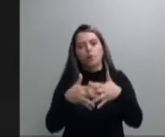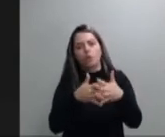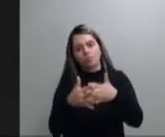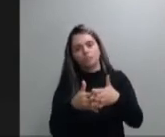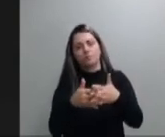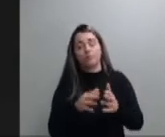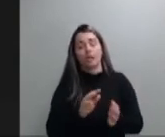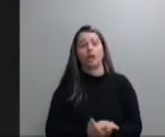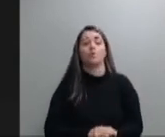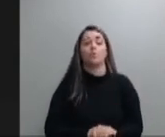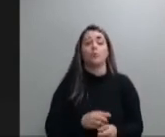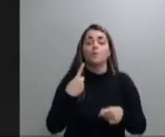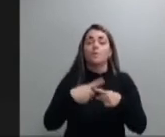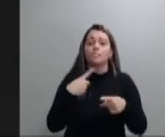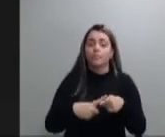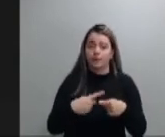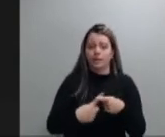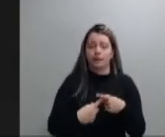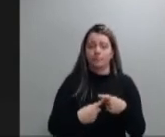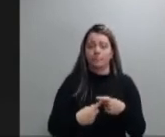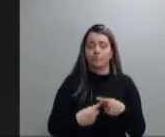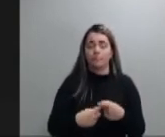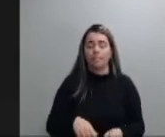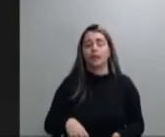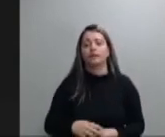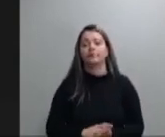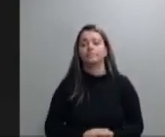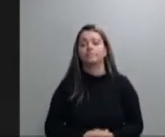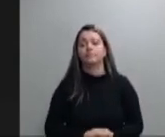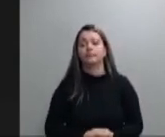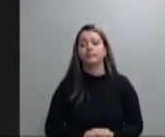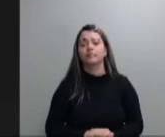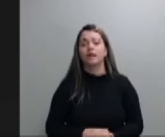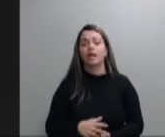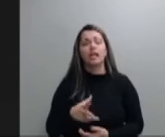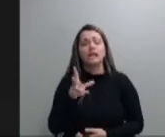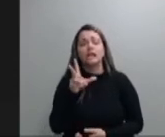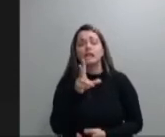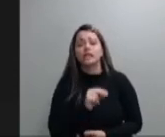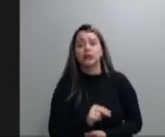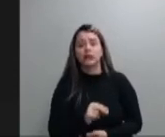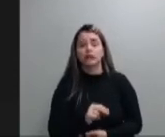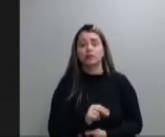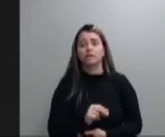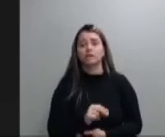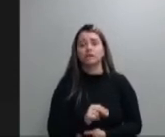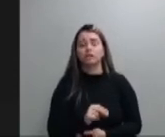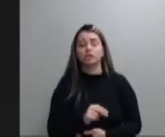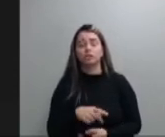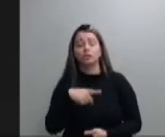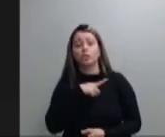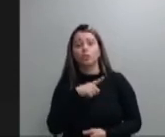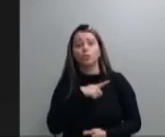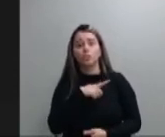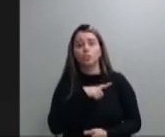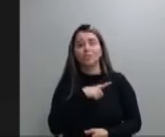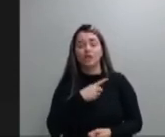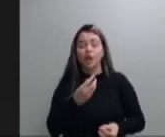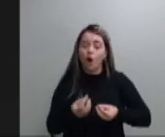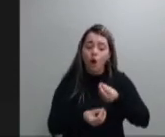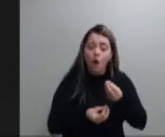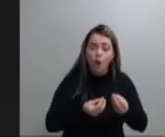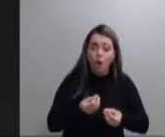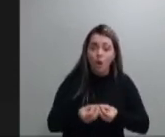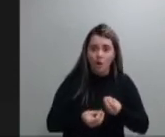dos atos de concentração a exame pela autoridade regulatória não se restringe apenas aqueles efeitos apenas